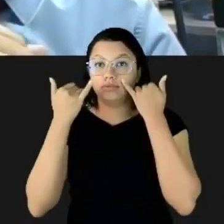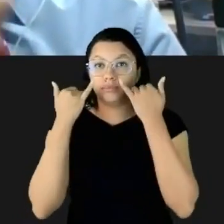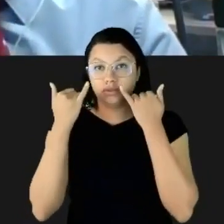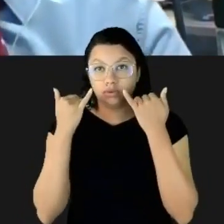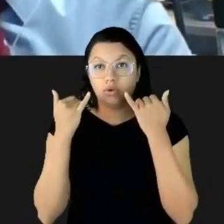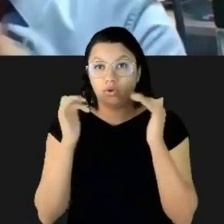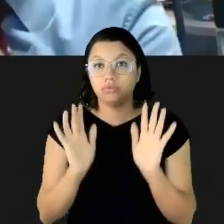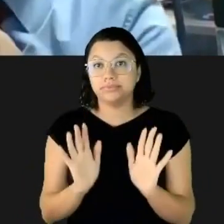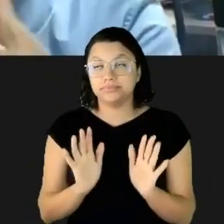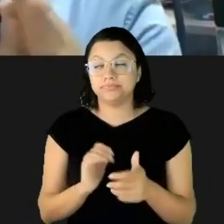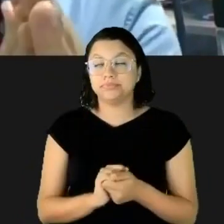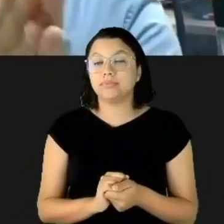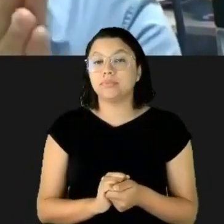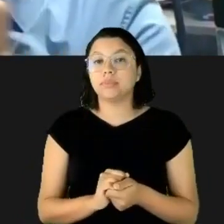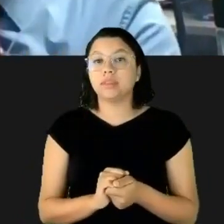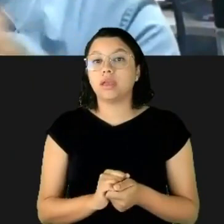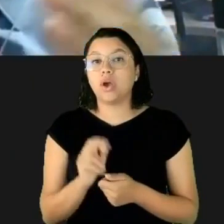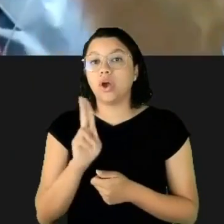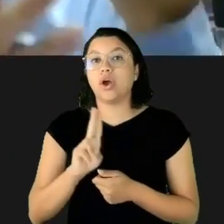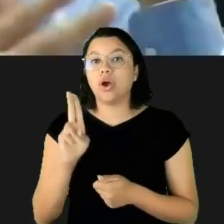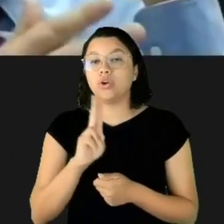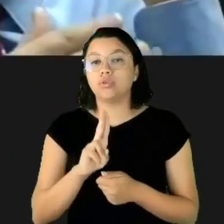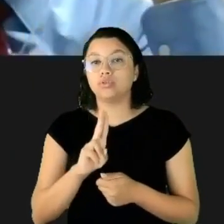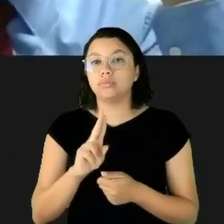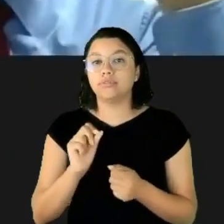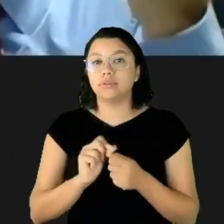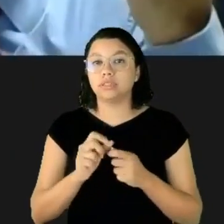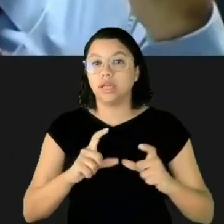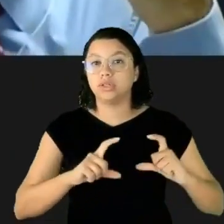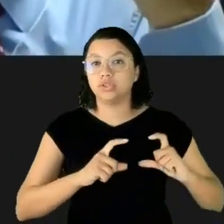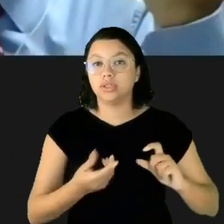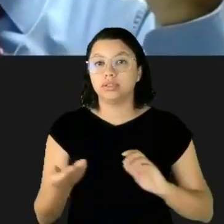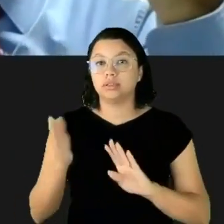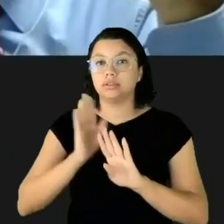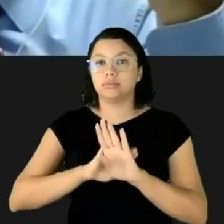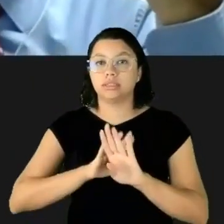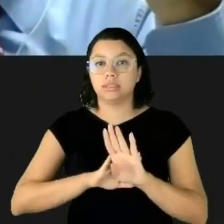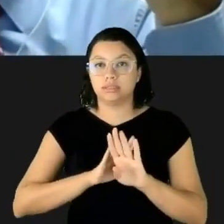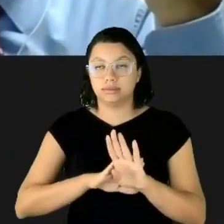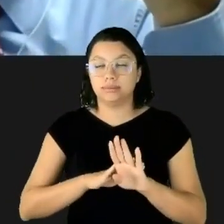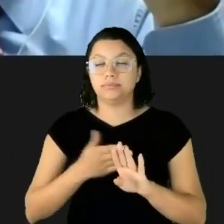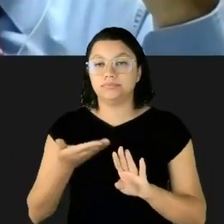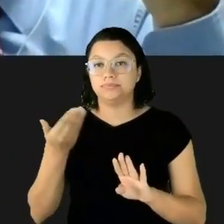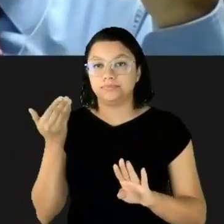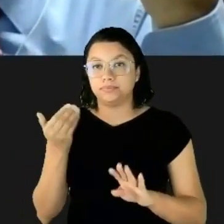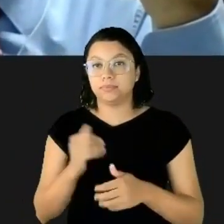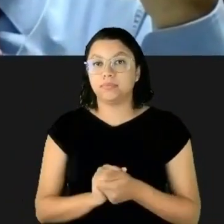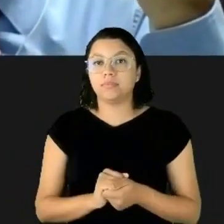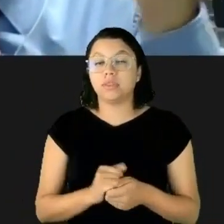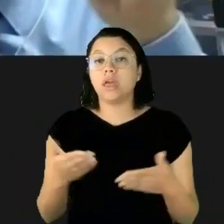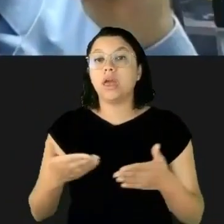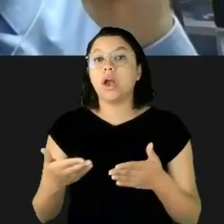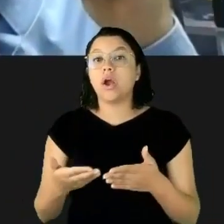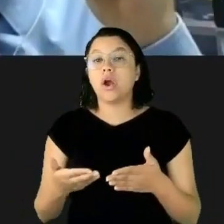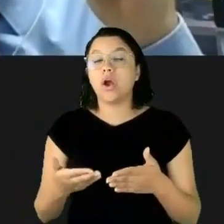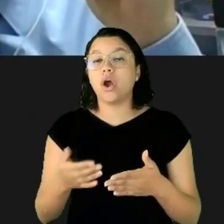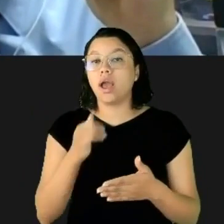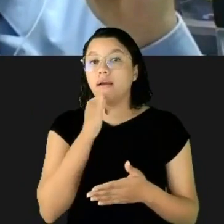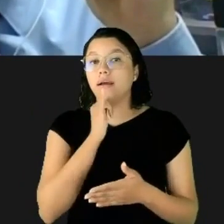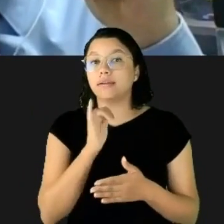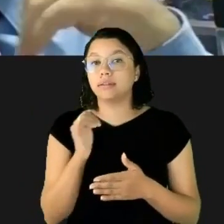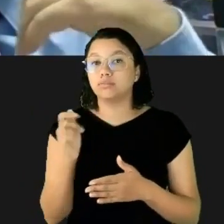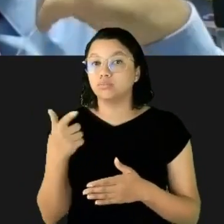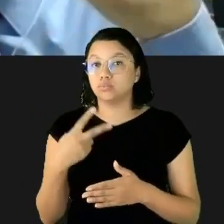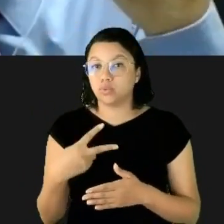ele serve para você aplicar a etiqueta para trás agora se a etiqueta é para frente